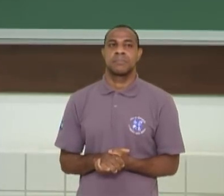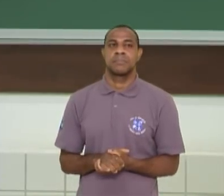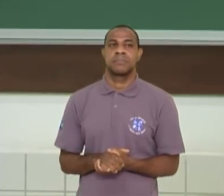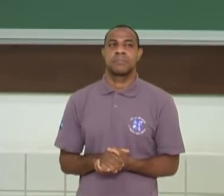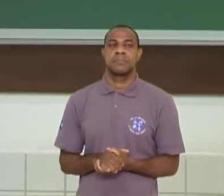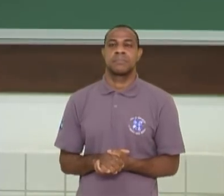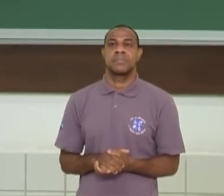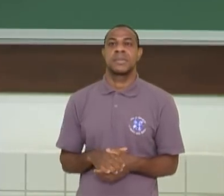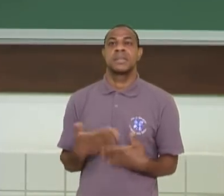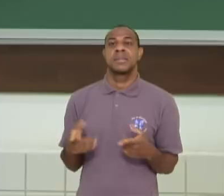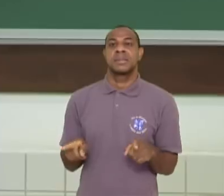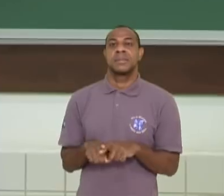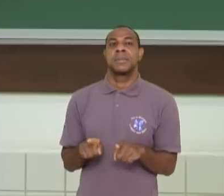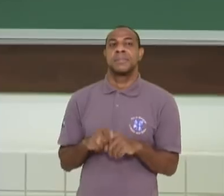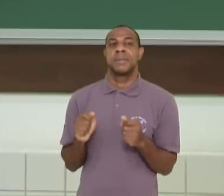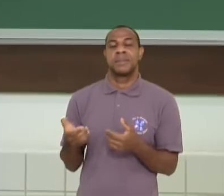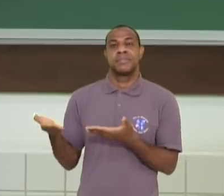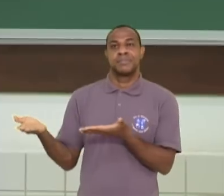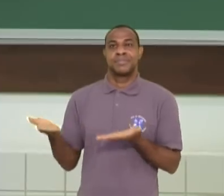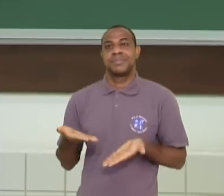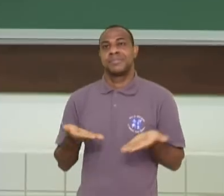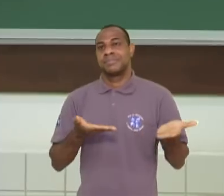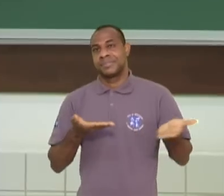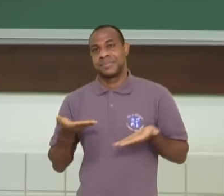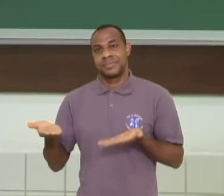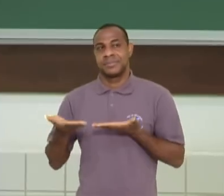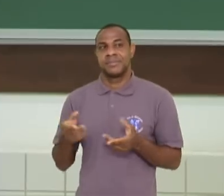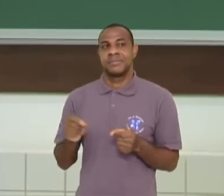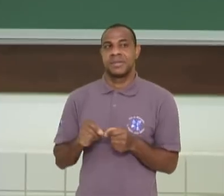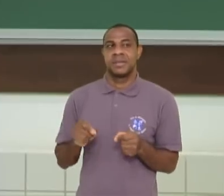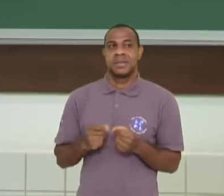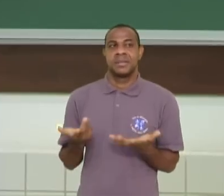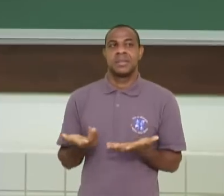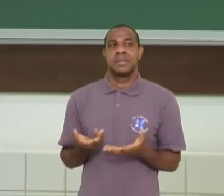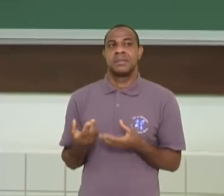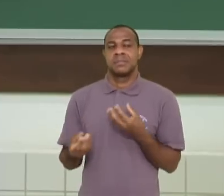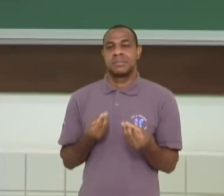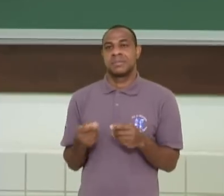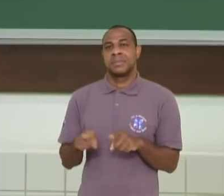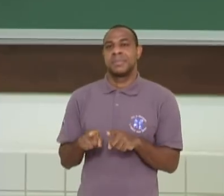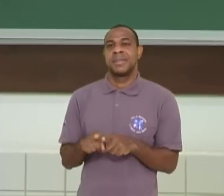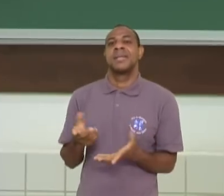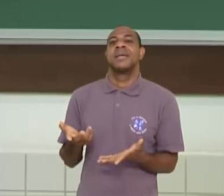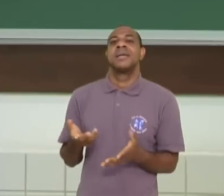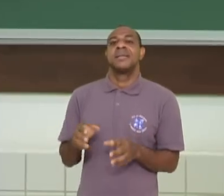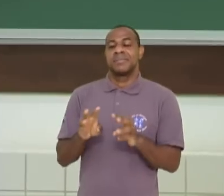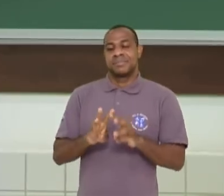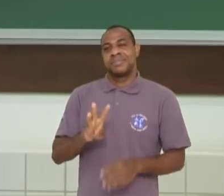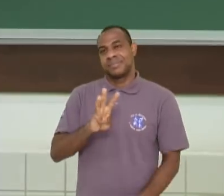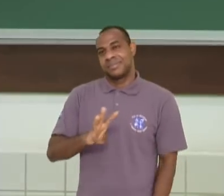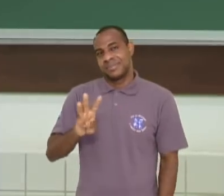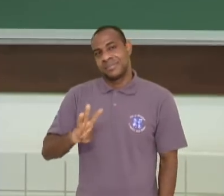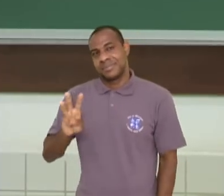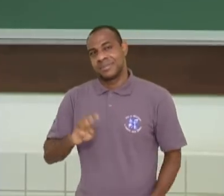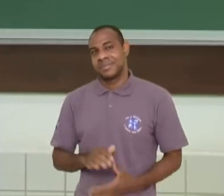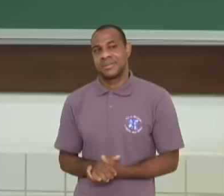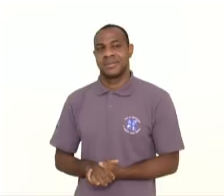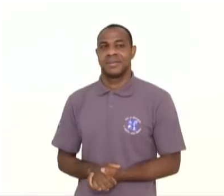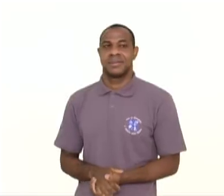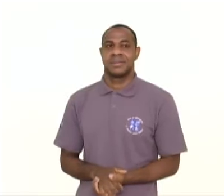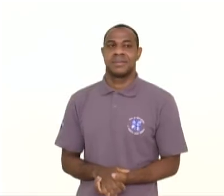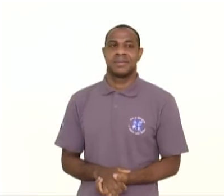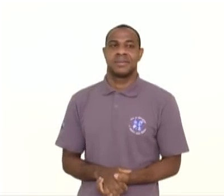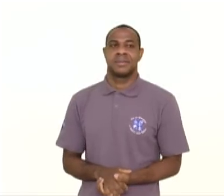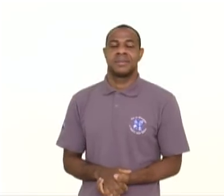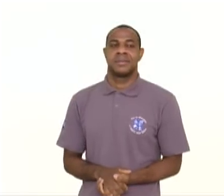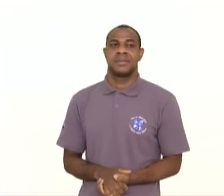pode utilizar o Meet aí para estar realizando essas atividades de maneira online. Então você pode estar realizando essa atividade em casa. E aqui no